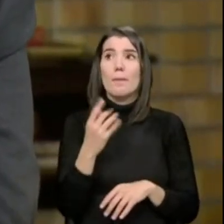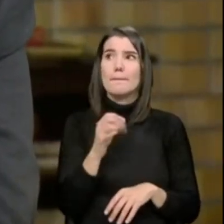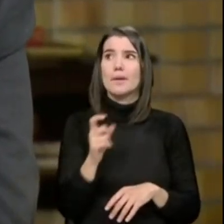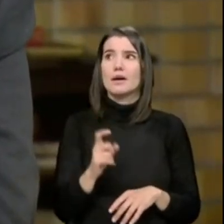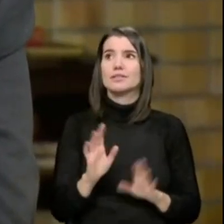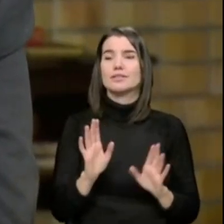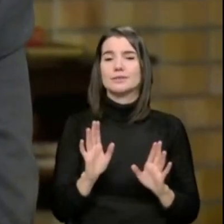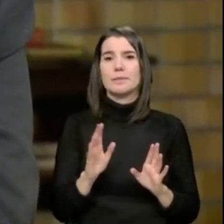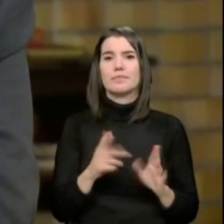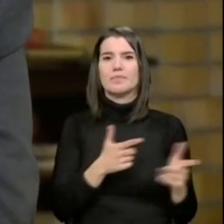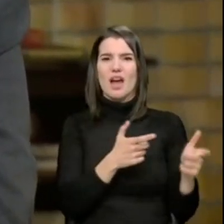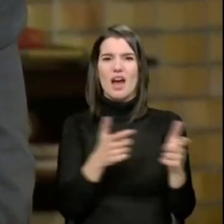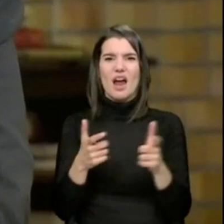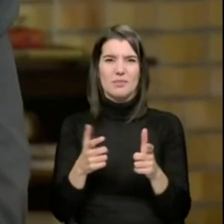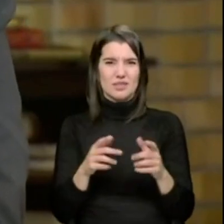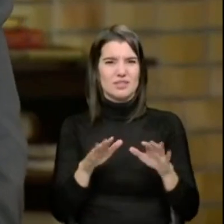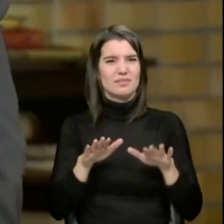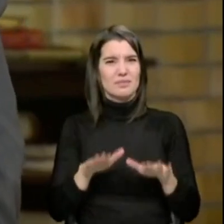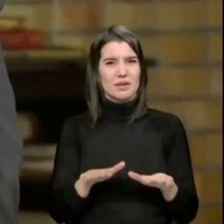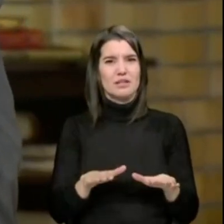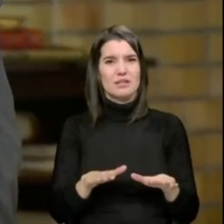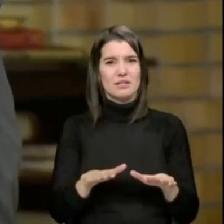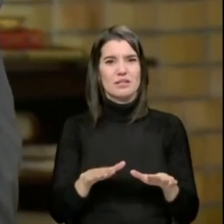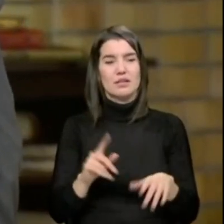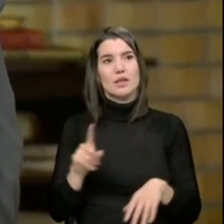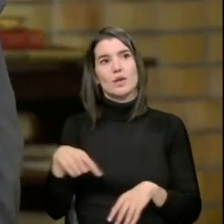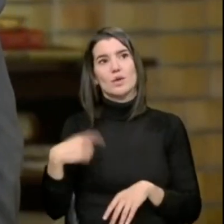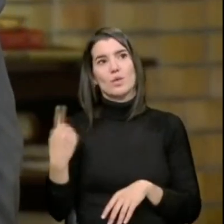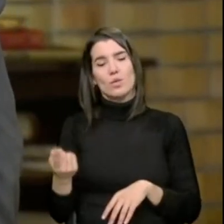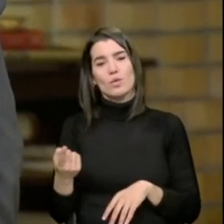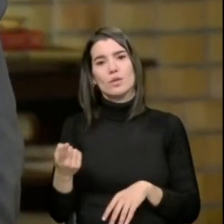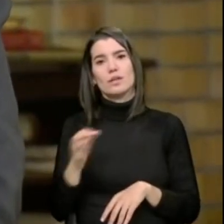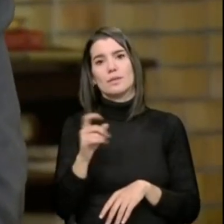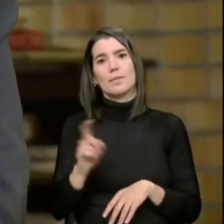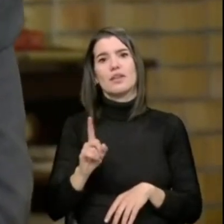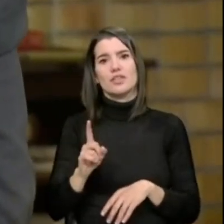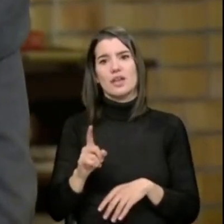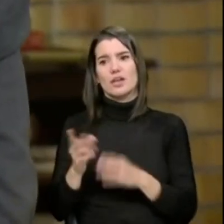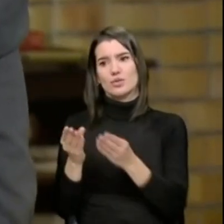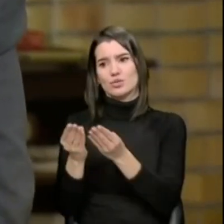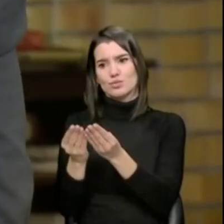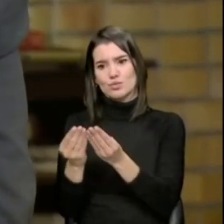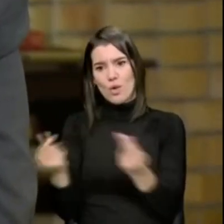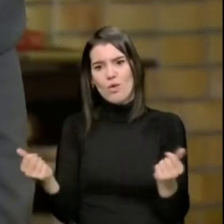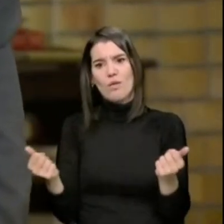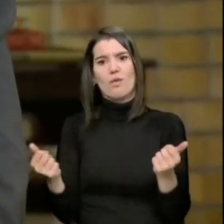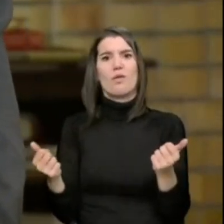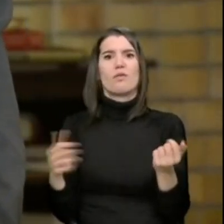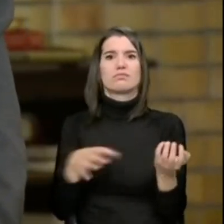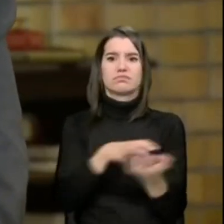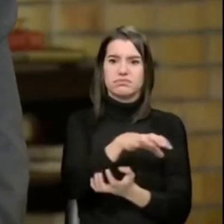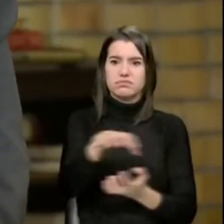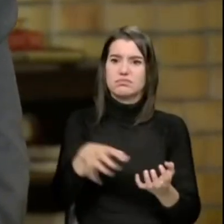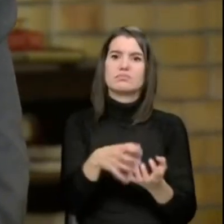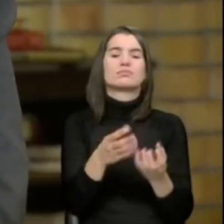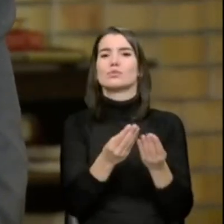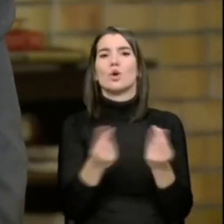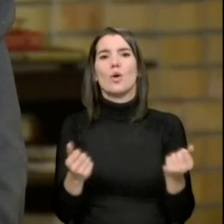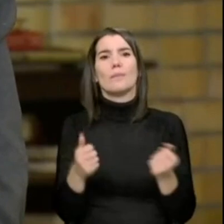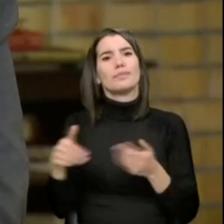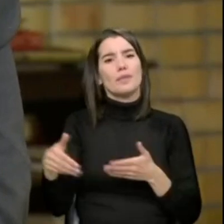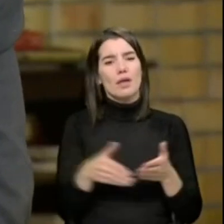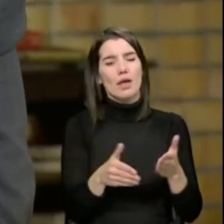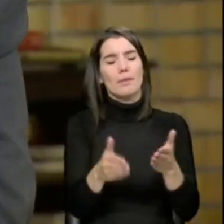o calar das armas, e depois há uma paz que é a resolução dos conflitos, e que haja um caminho que se vá fazendo, e eu tenho a